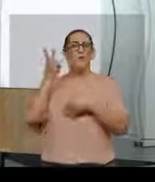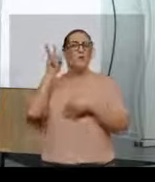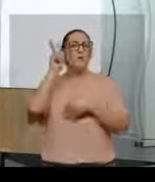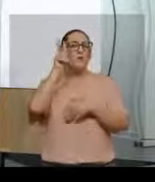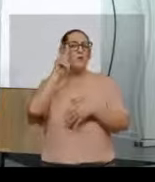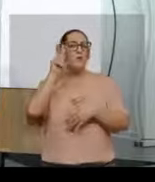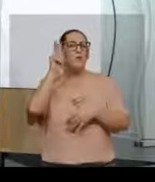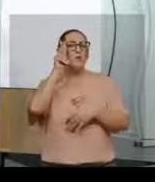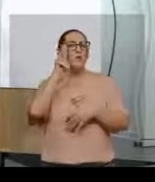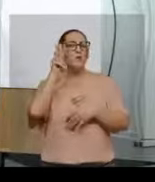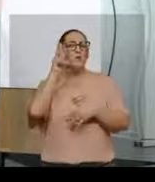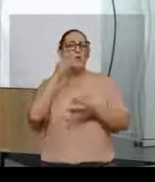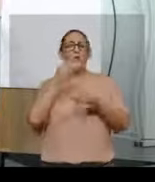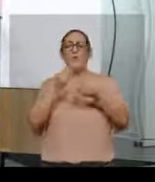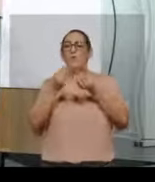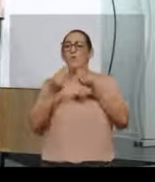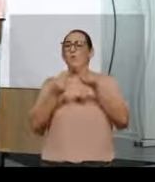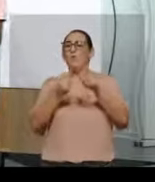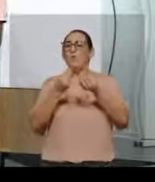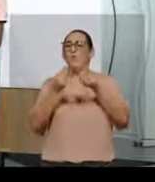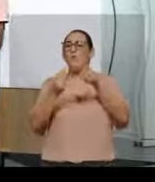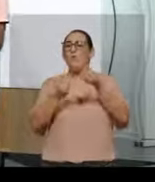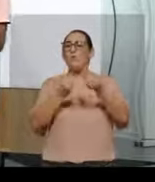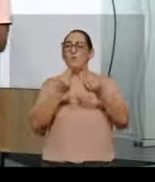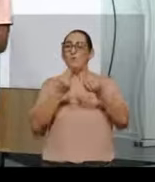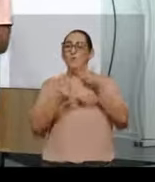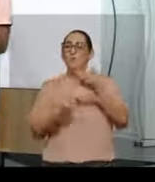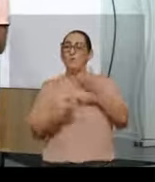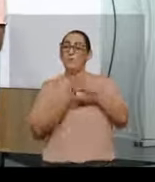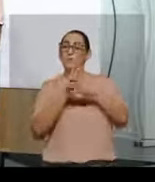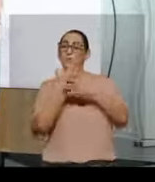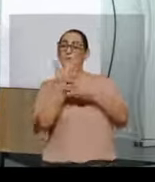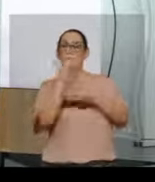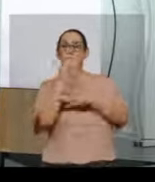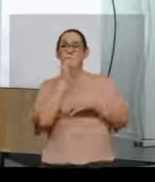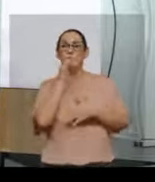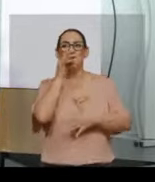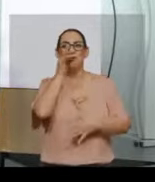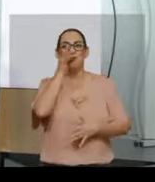dessa origem das plantas.